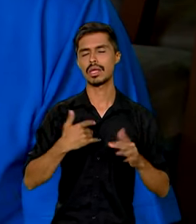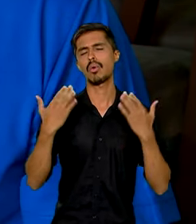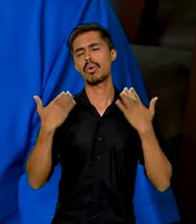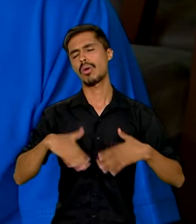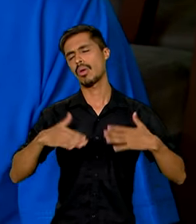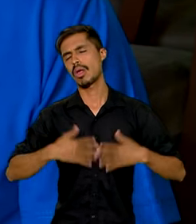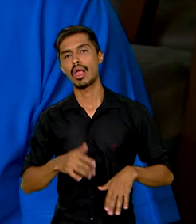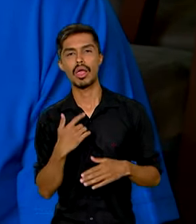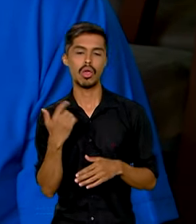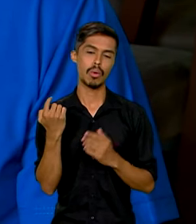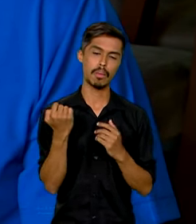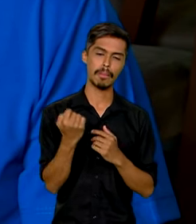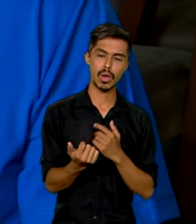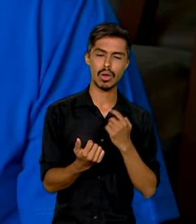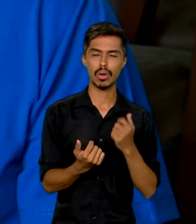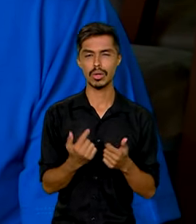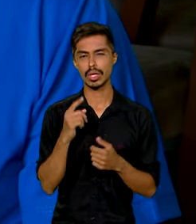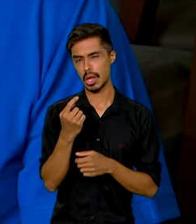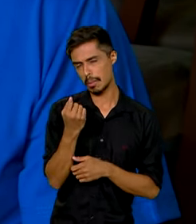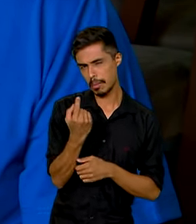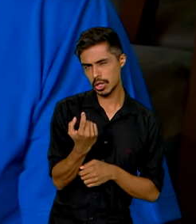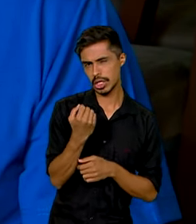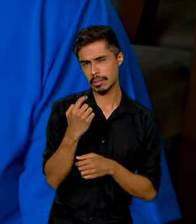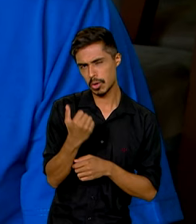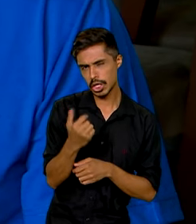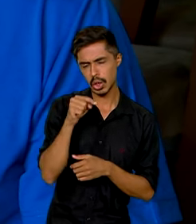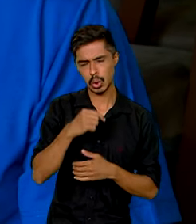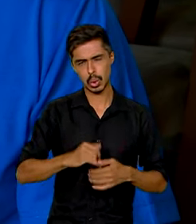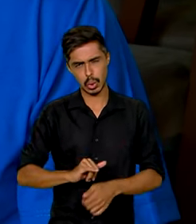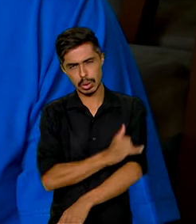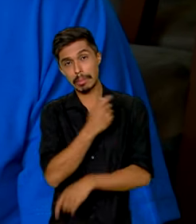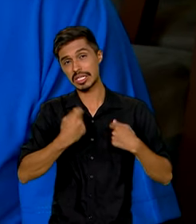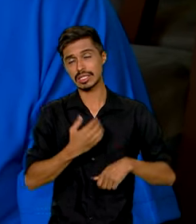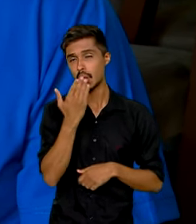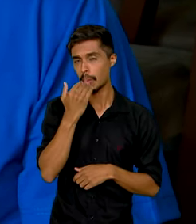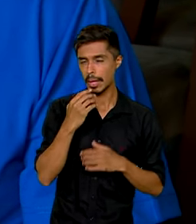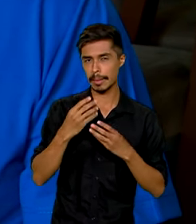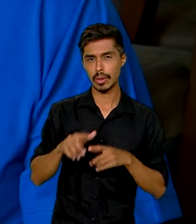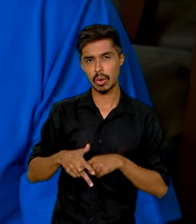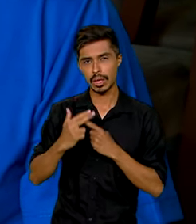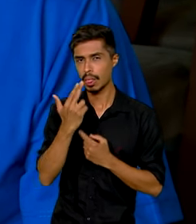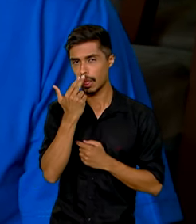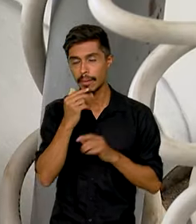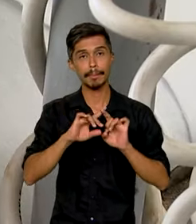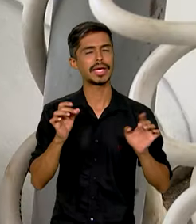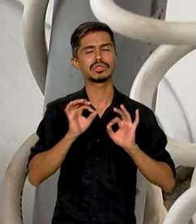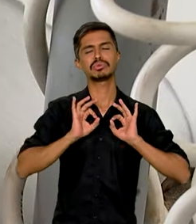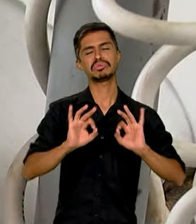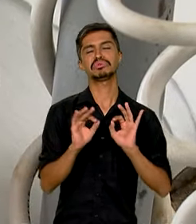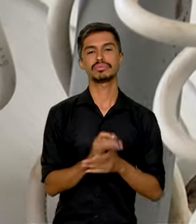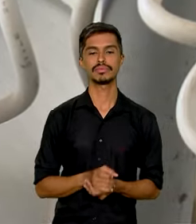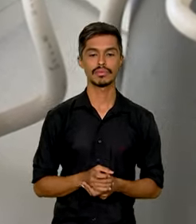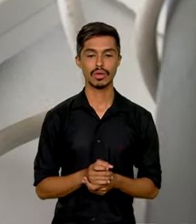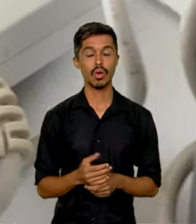eu estava um pouquinho obeso na época, aí tive que fazer uma dietazinha e tal, mas correu tudo bem. O câncer